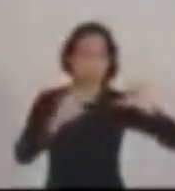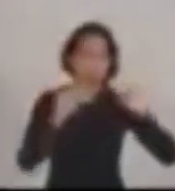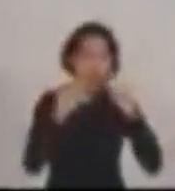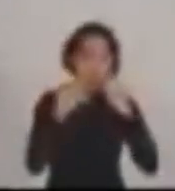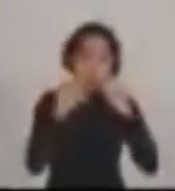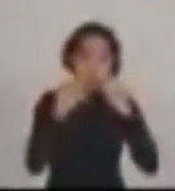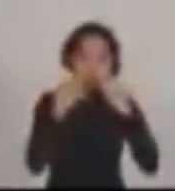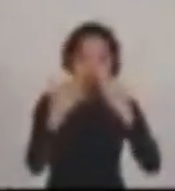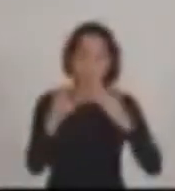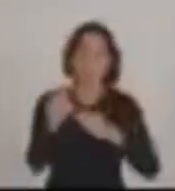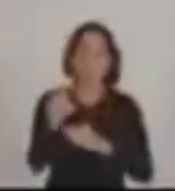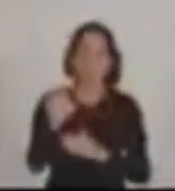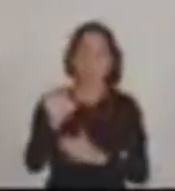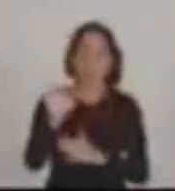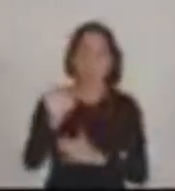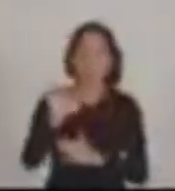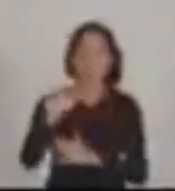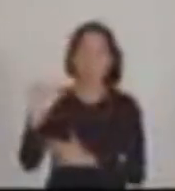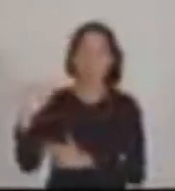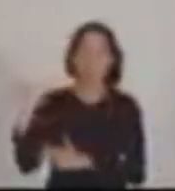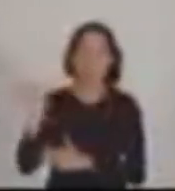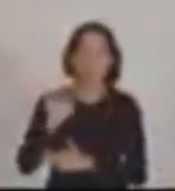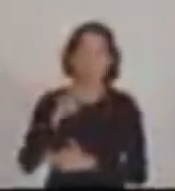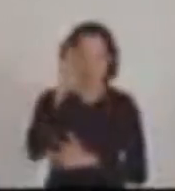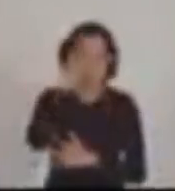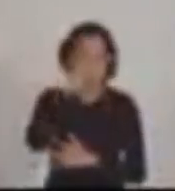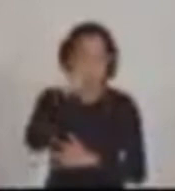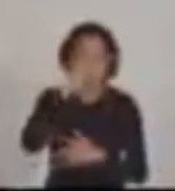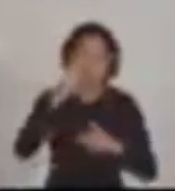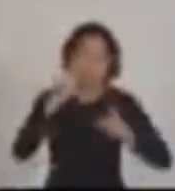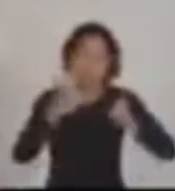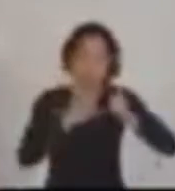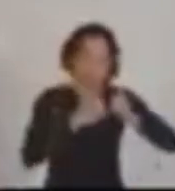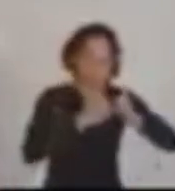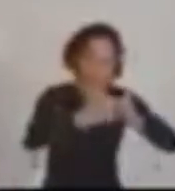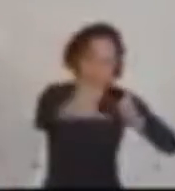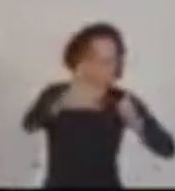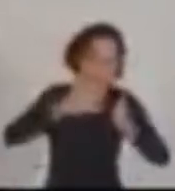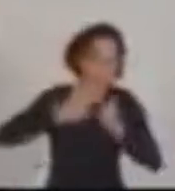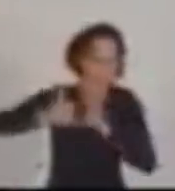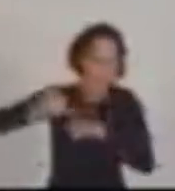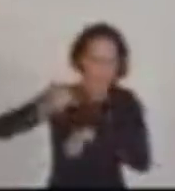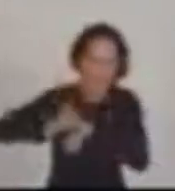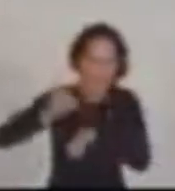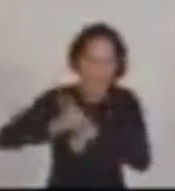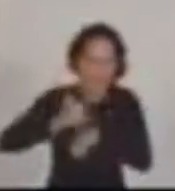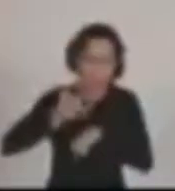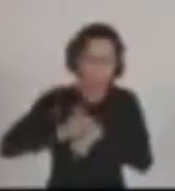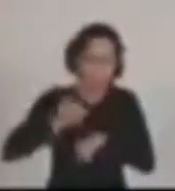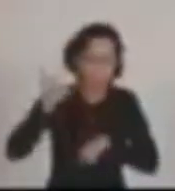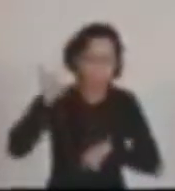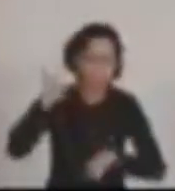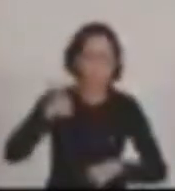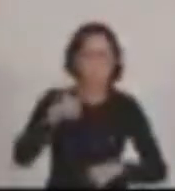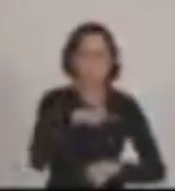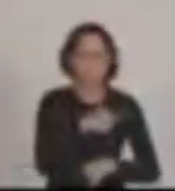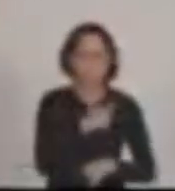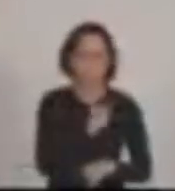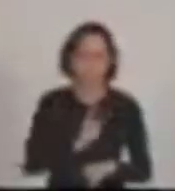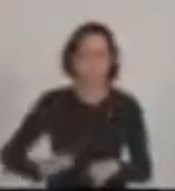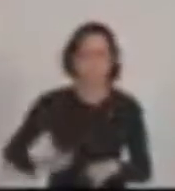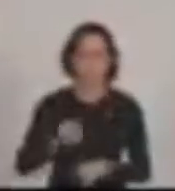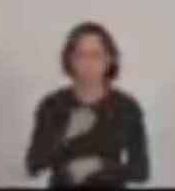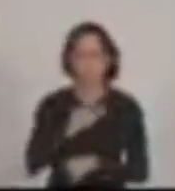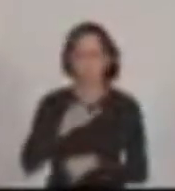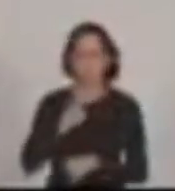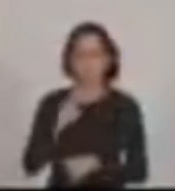Aí, Ferraz, a retirada dos trilhos do Guandu. Eu estava lá, o governador Albuino, Ferraço,